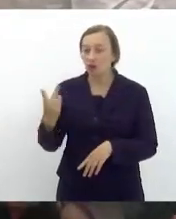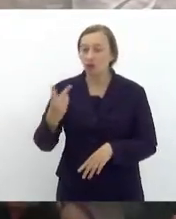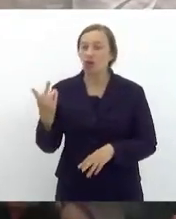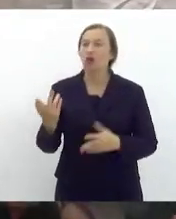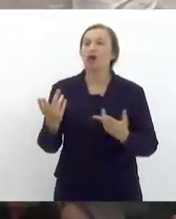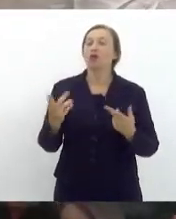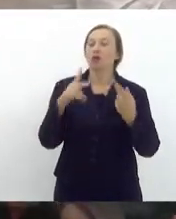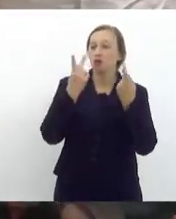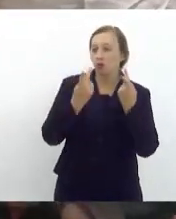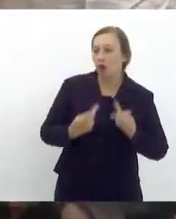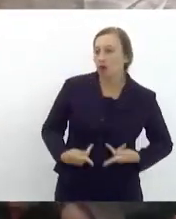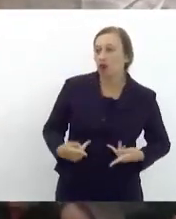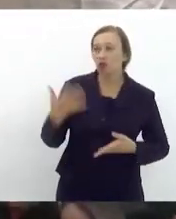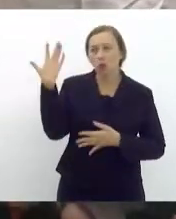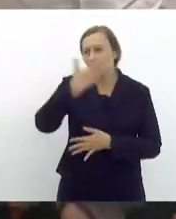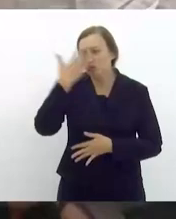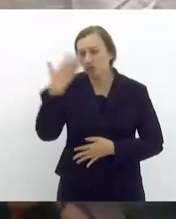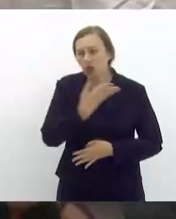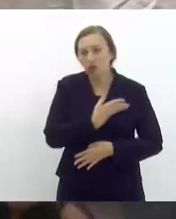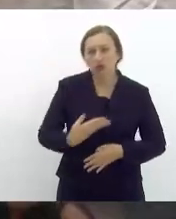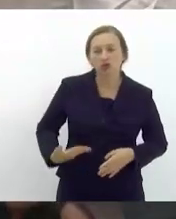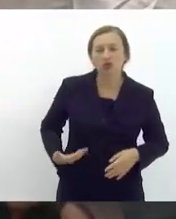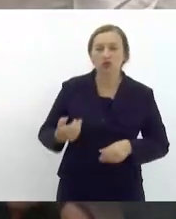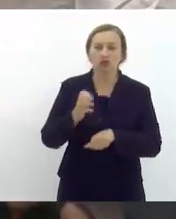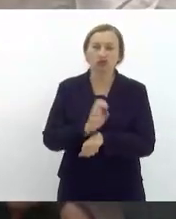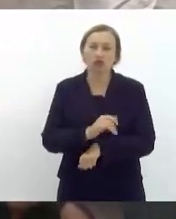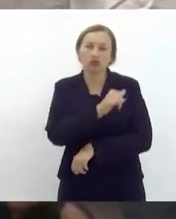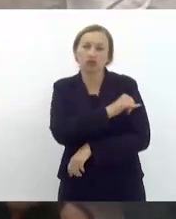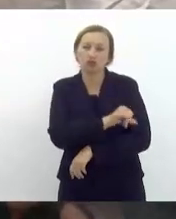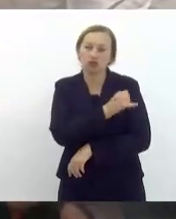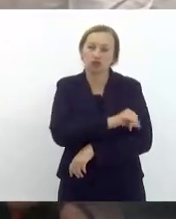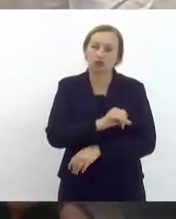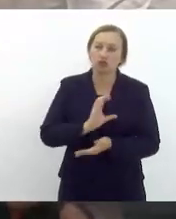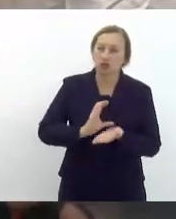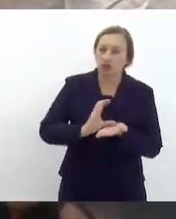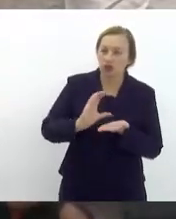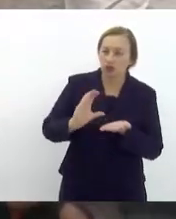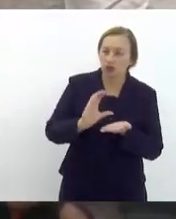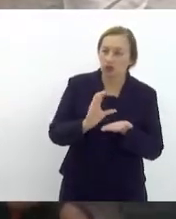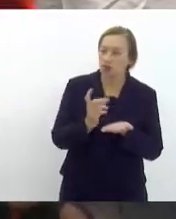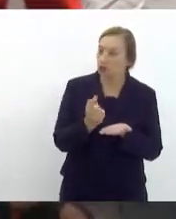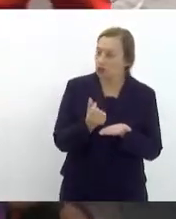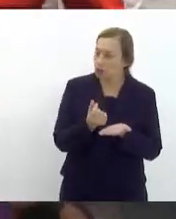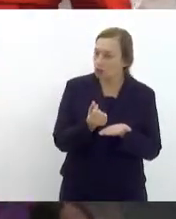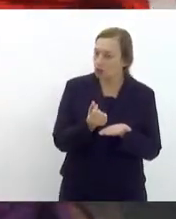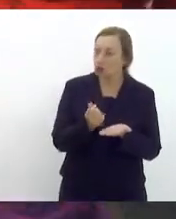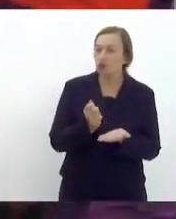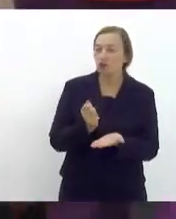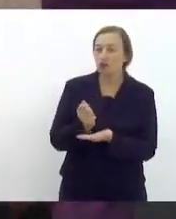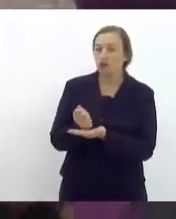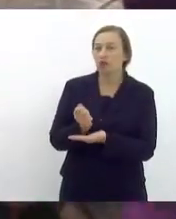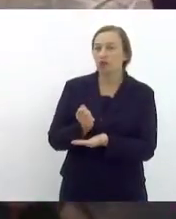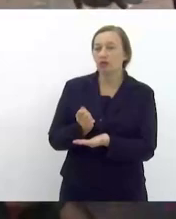a gente não vê o governador do Estado Abrindo mão dos seus Privilégio para garantir o mínimo